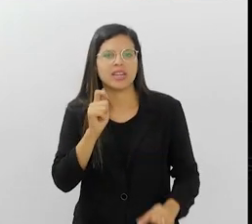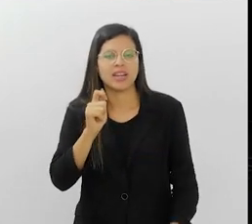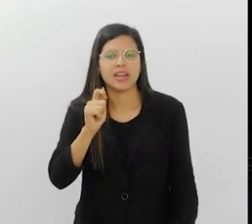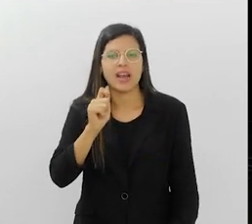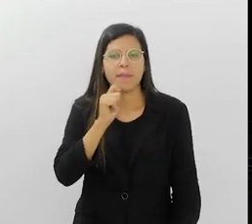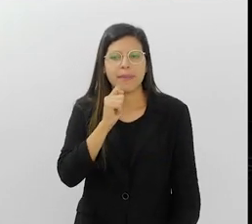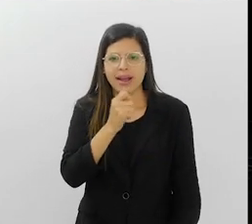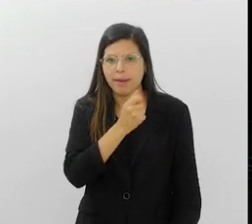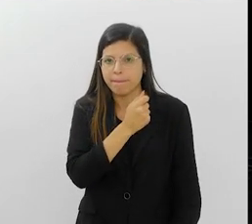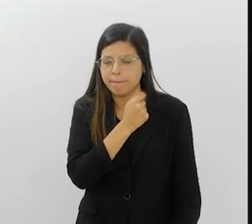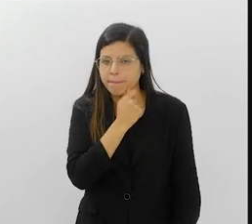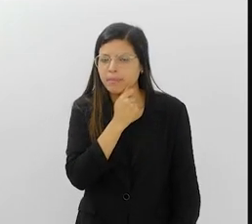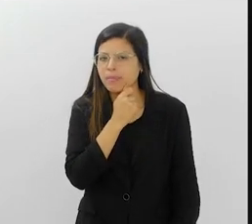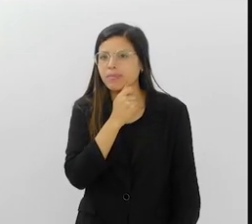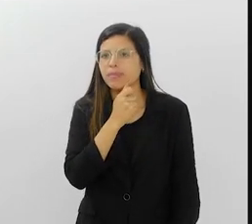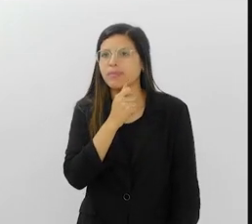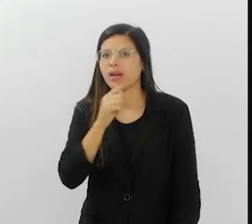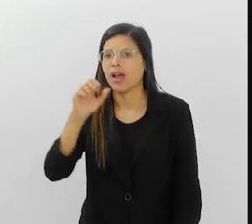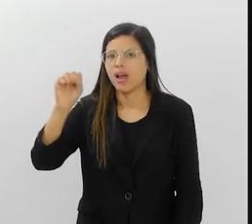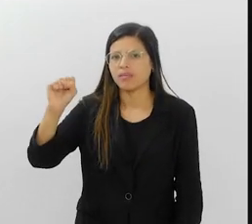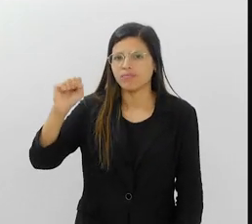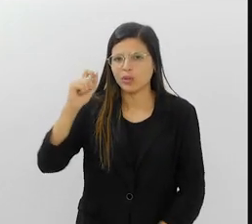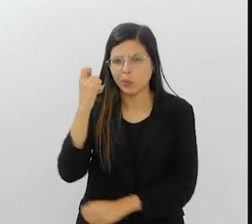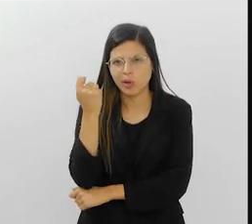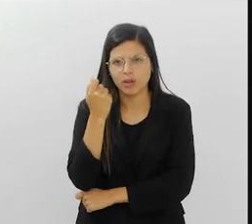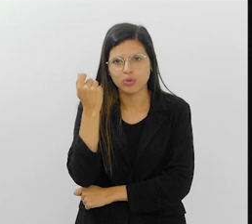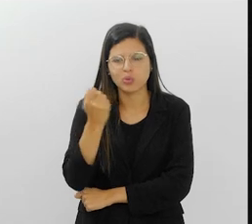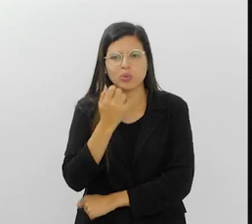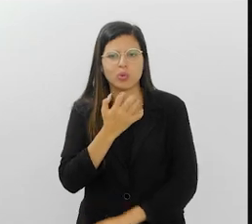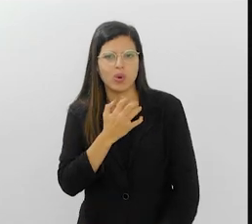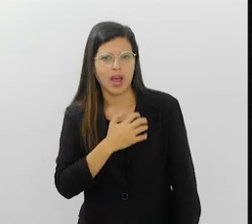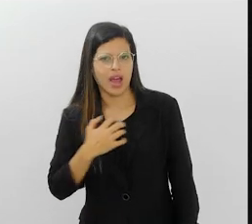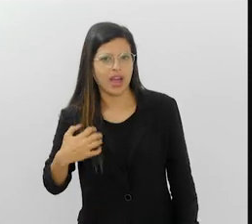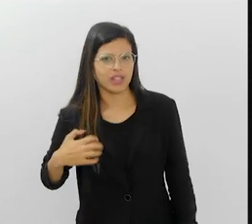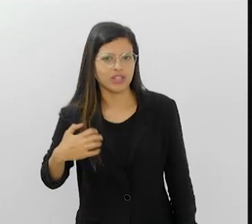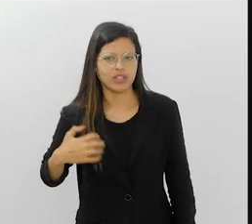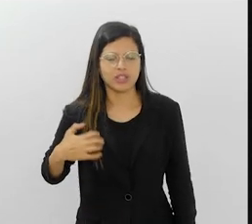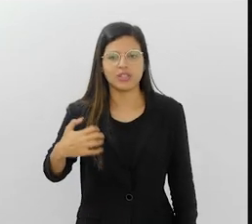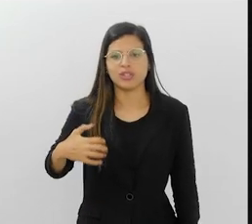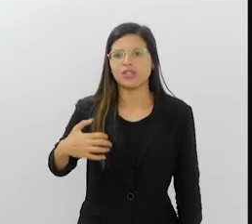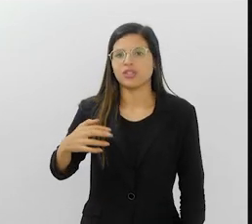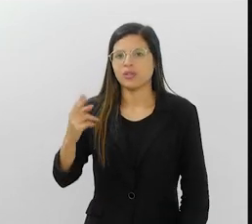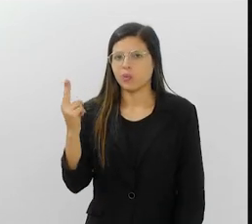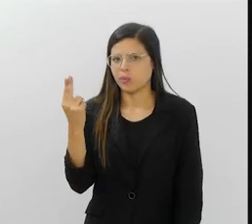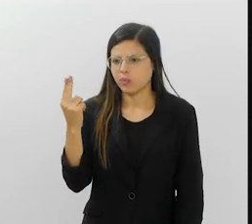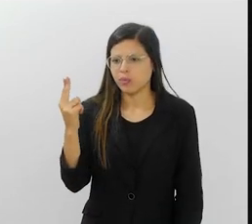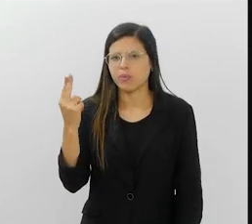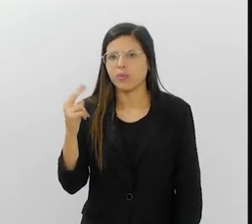Macapá, Rio Grande do Sul, Argentina, Uruguai. Então,